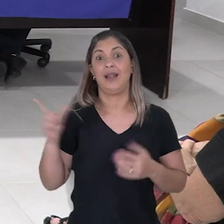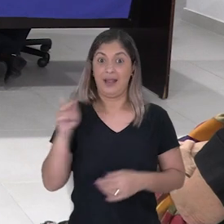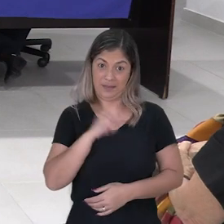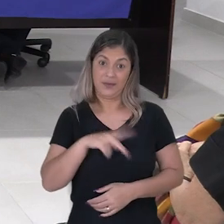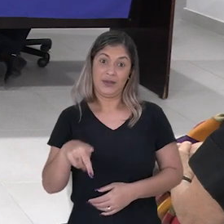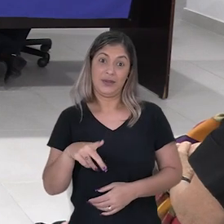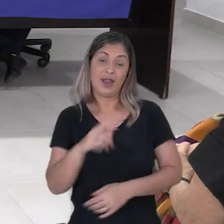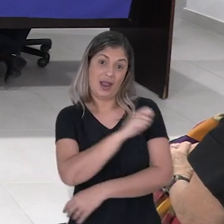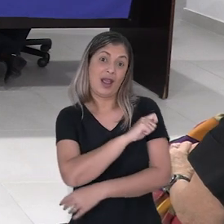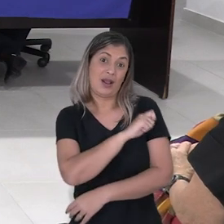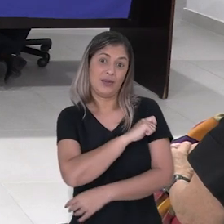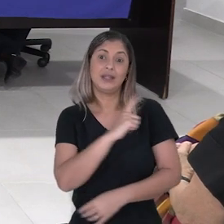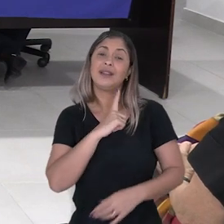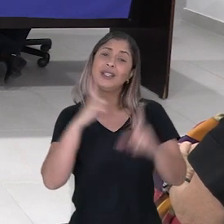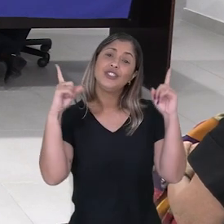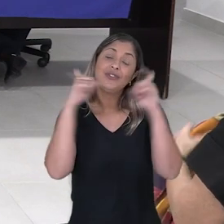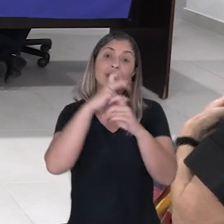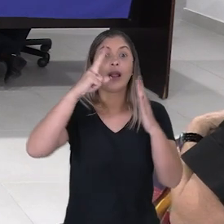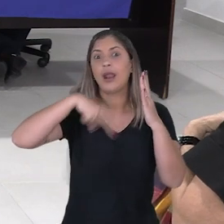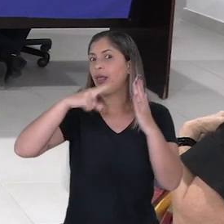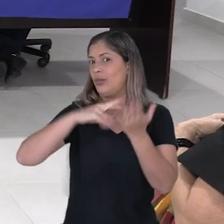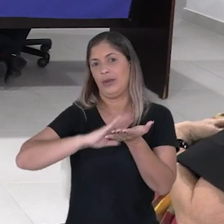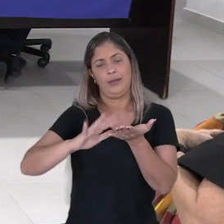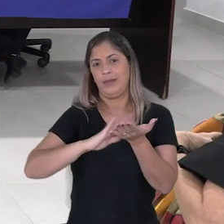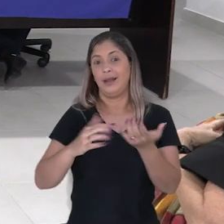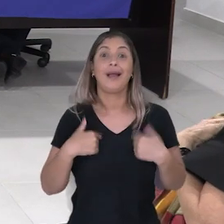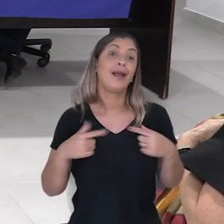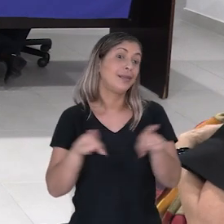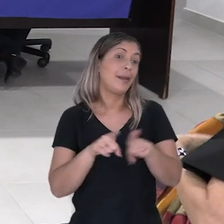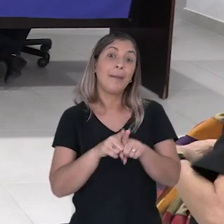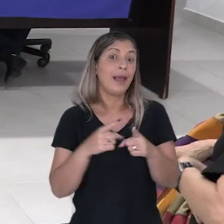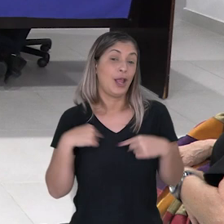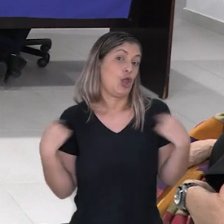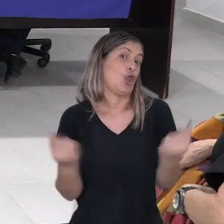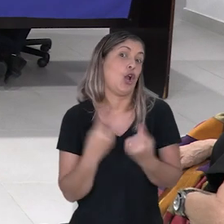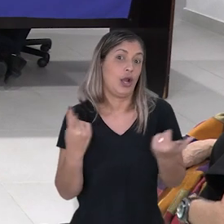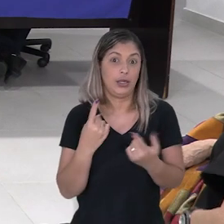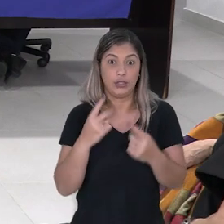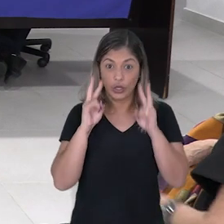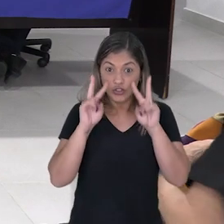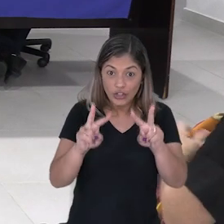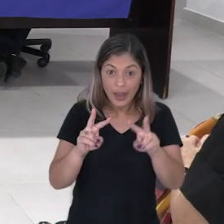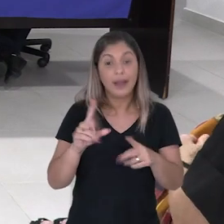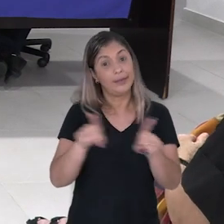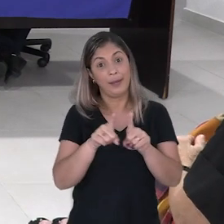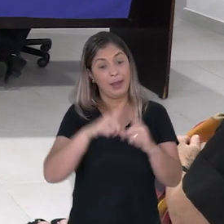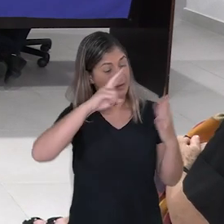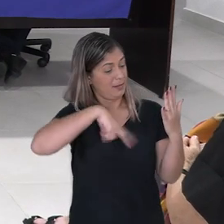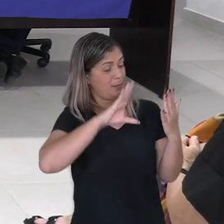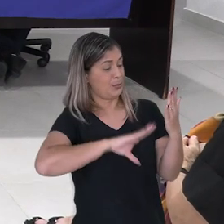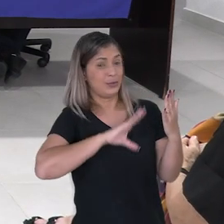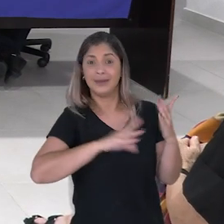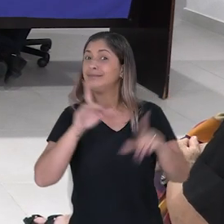professora, que os alunos têm muita dificuldade de leitura em Braille, como a gente tem vidente, né? Os alunos que enxergam também. Então, a